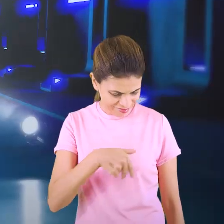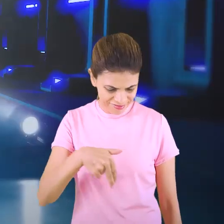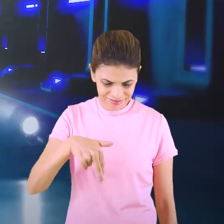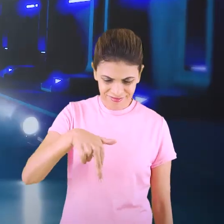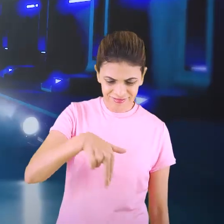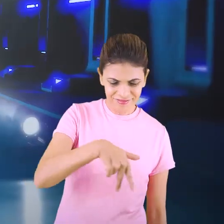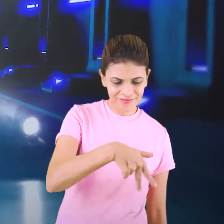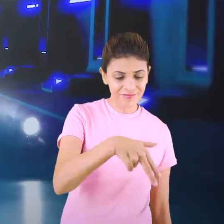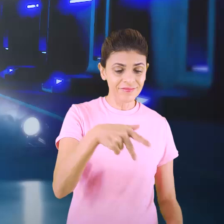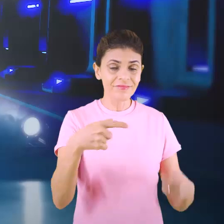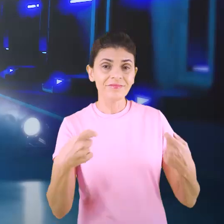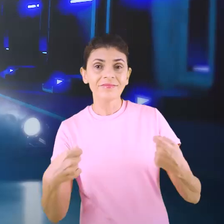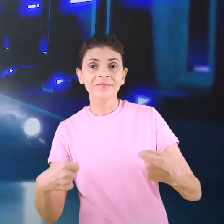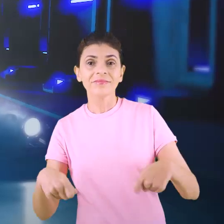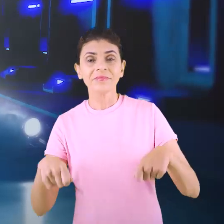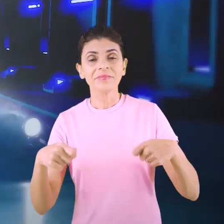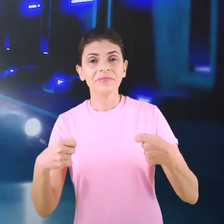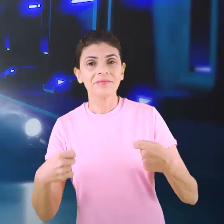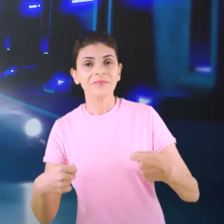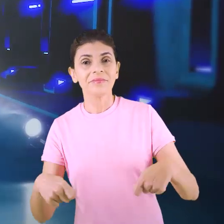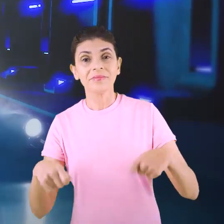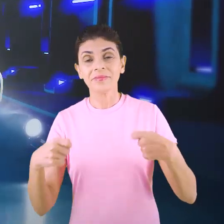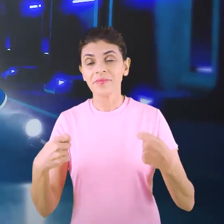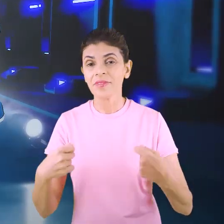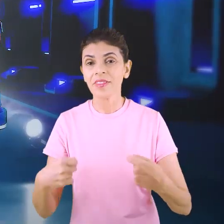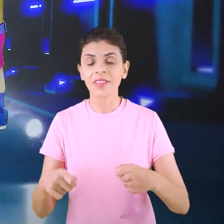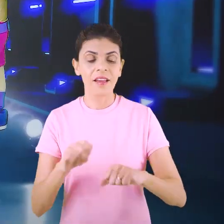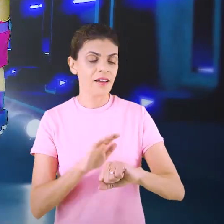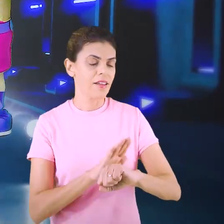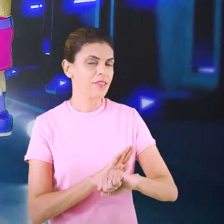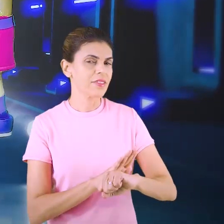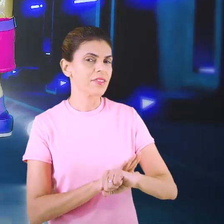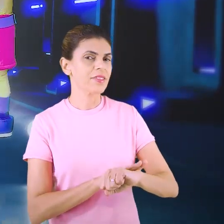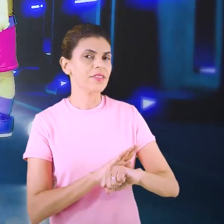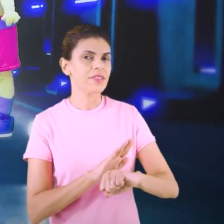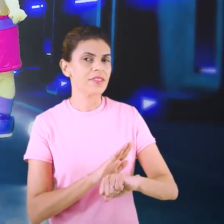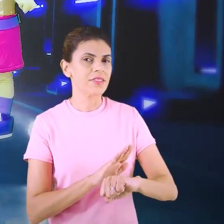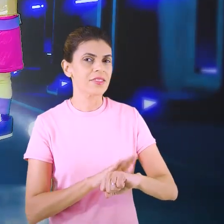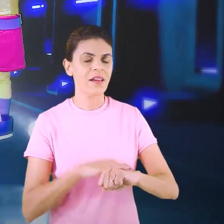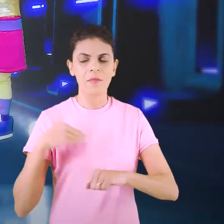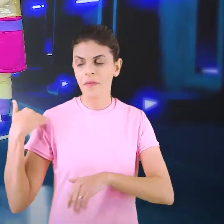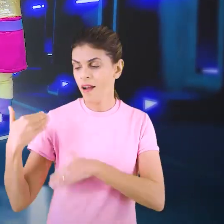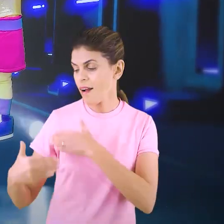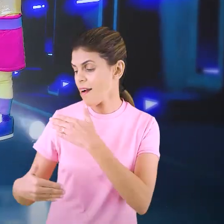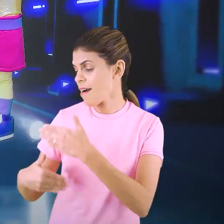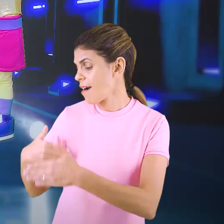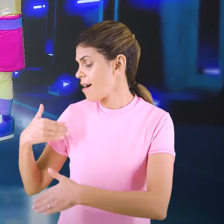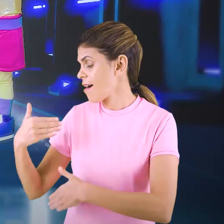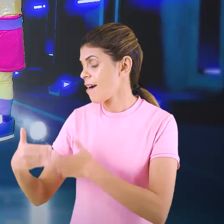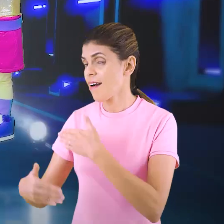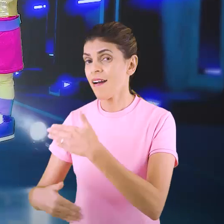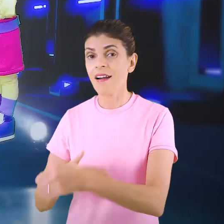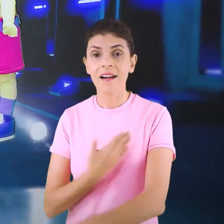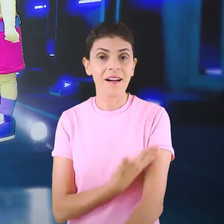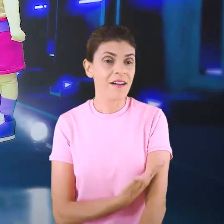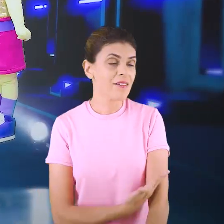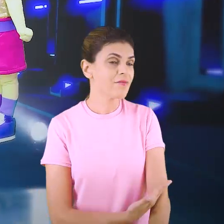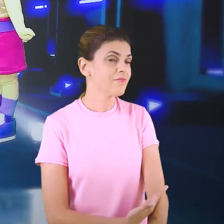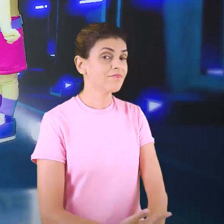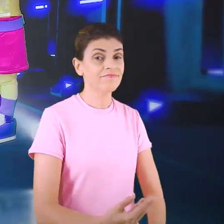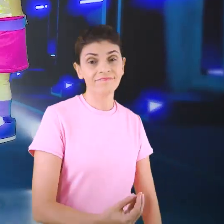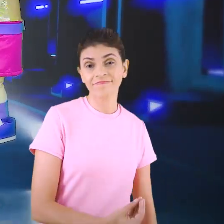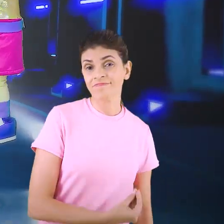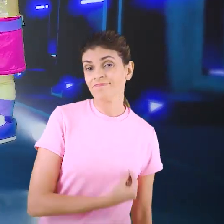Vou precisar de tempo pra me acostumar, seguir